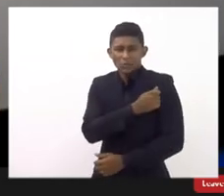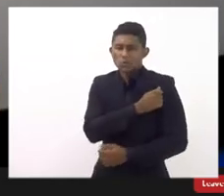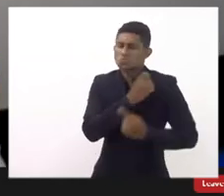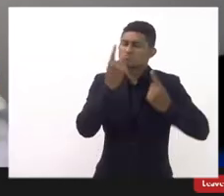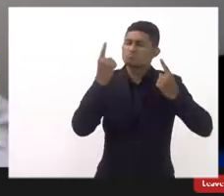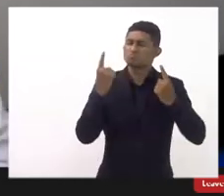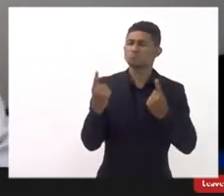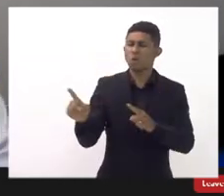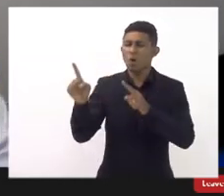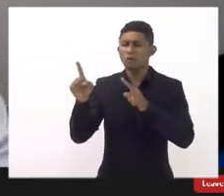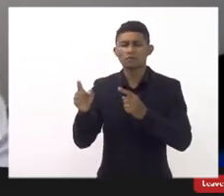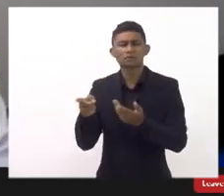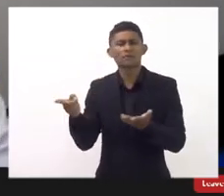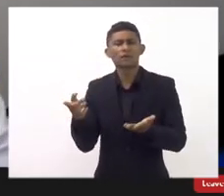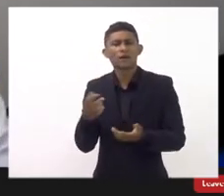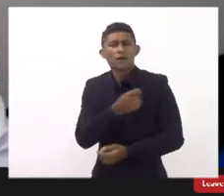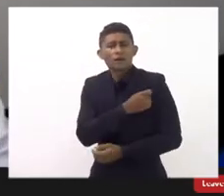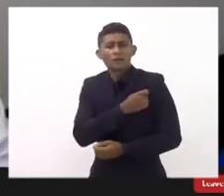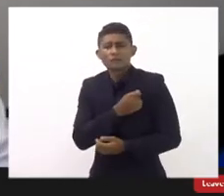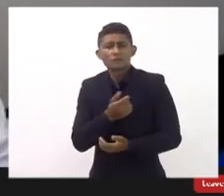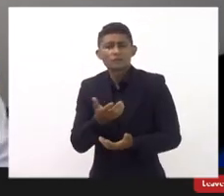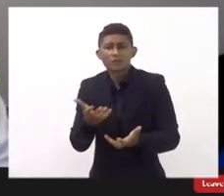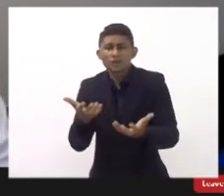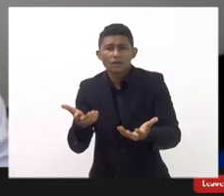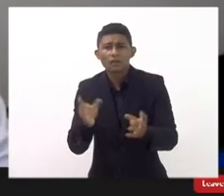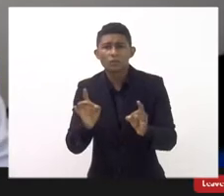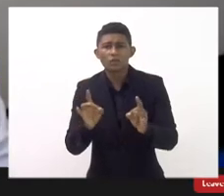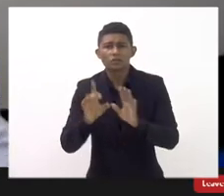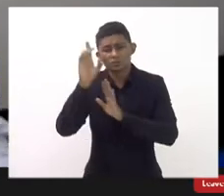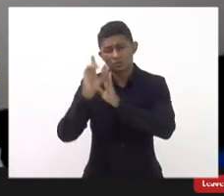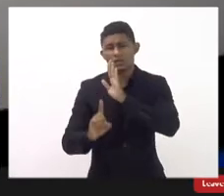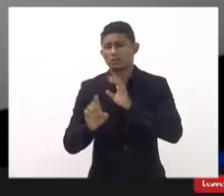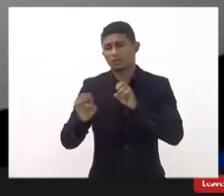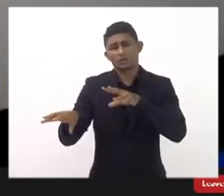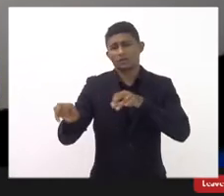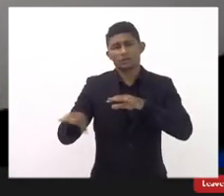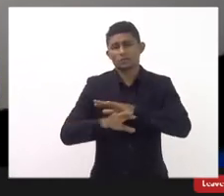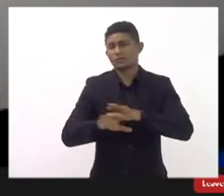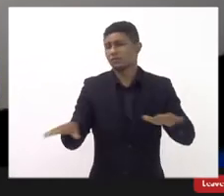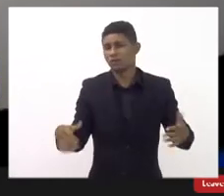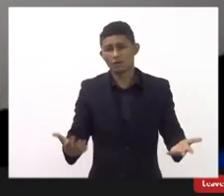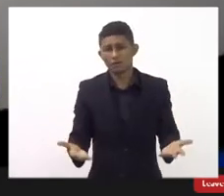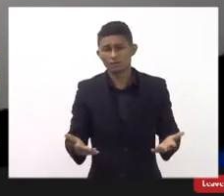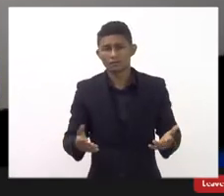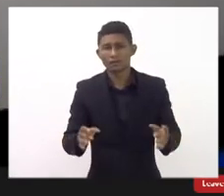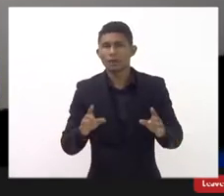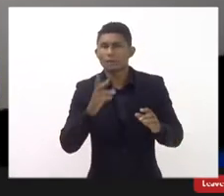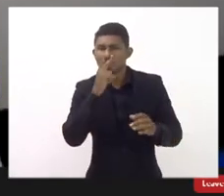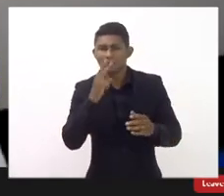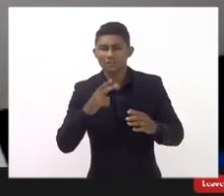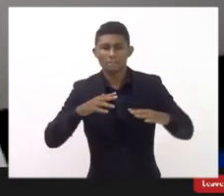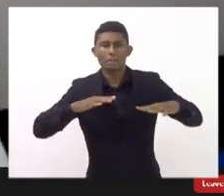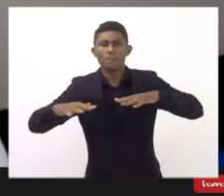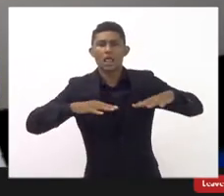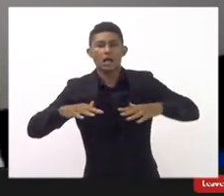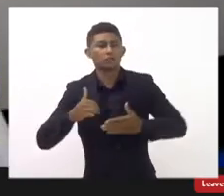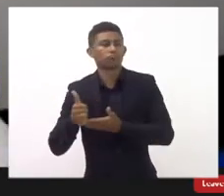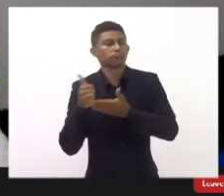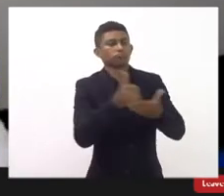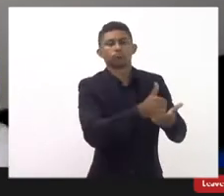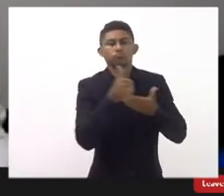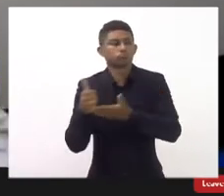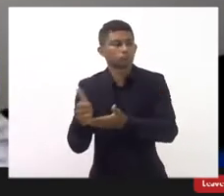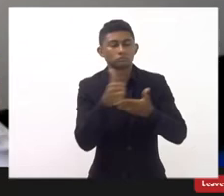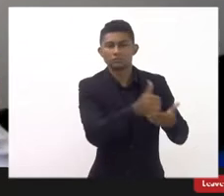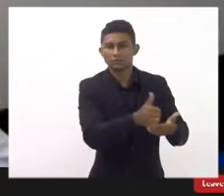querem, pura e simplesmente, garantir o seu direito à educação. Que a luta aqui não é apenas por mobilidade, né? É a luta por mobilidade que